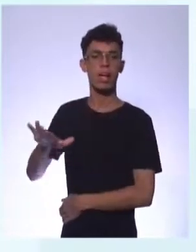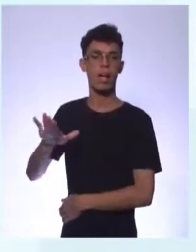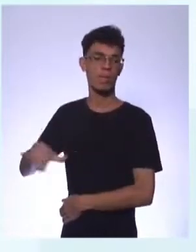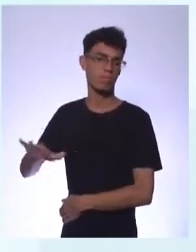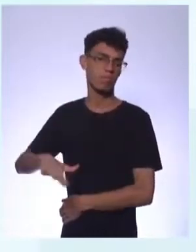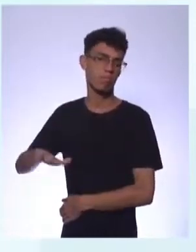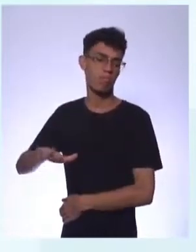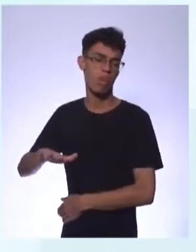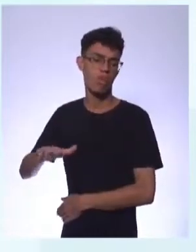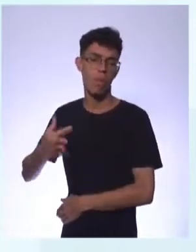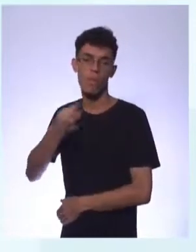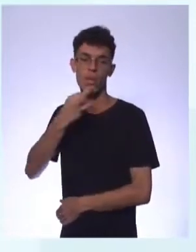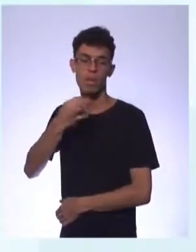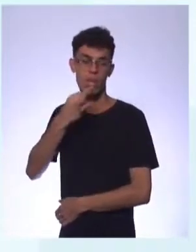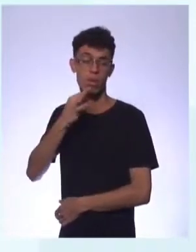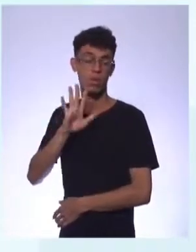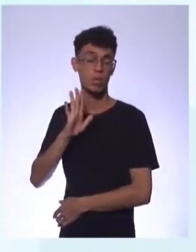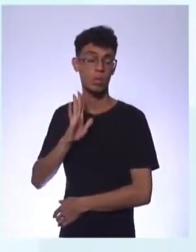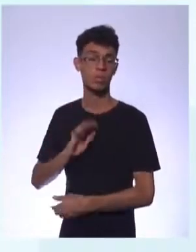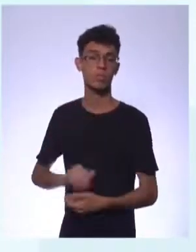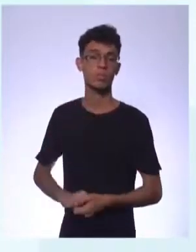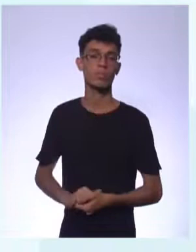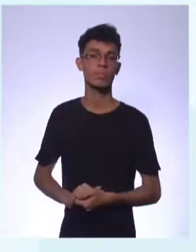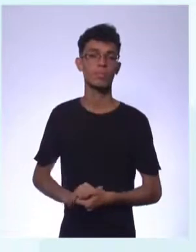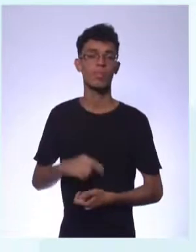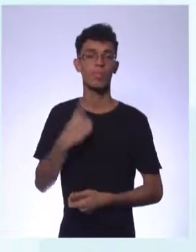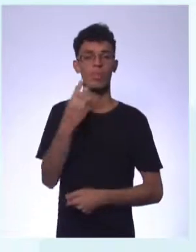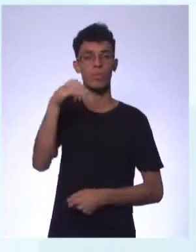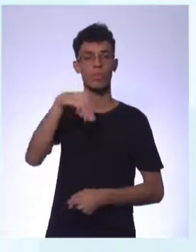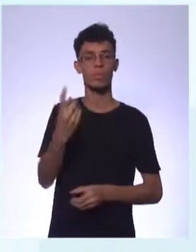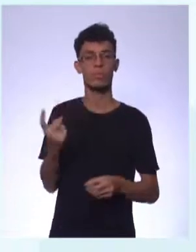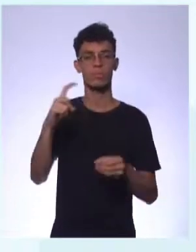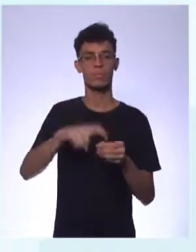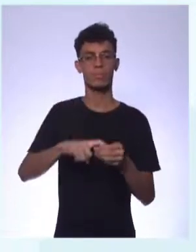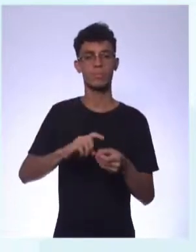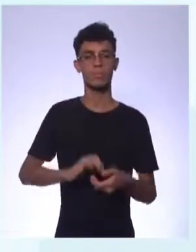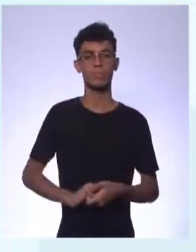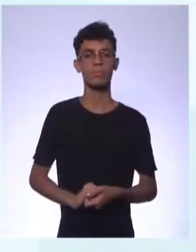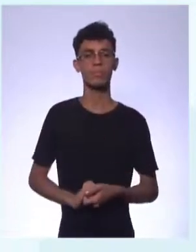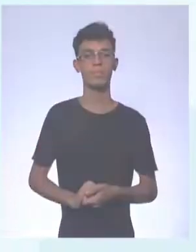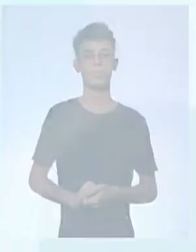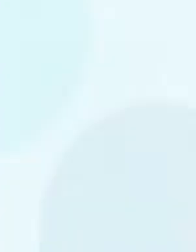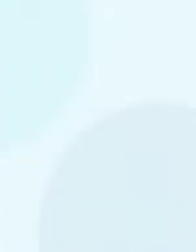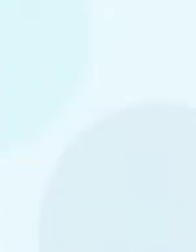sobre qualquer assunto? Um minuto, voltamos já.